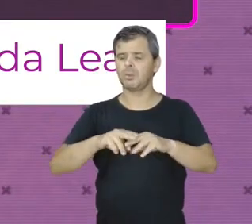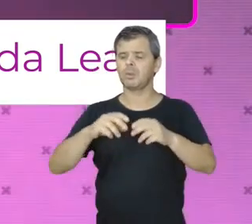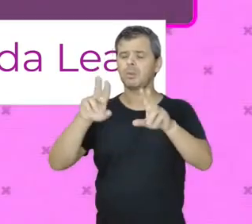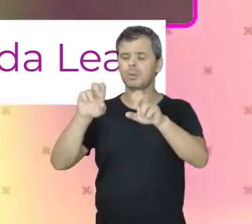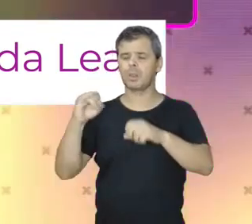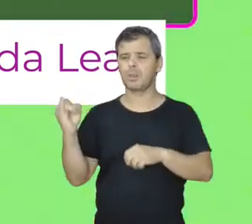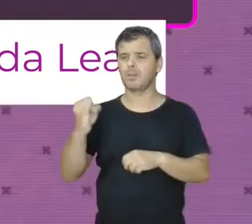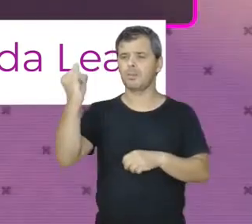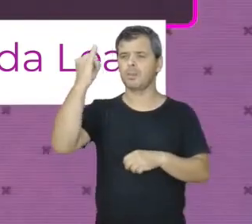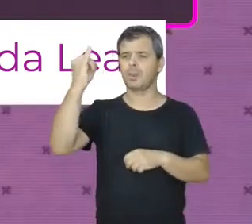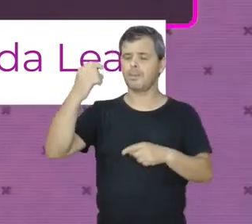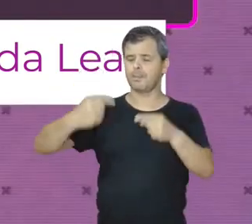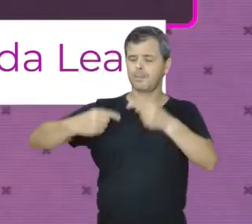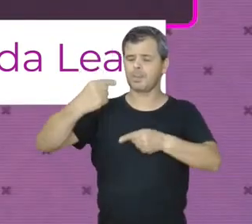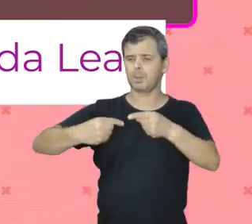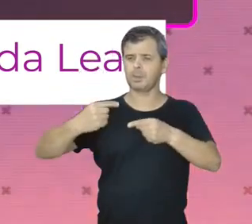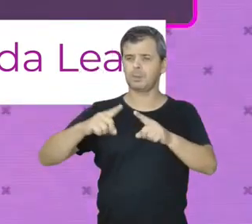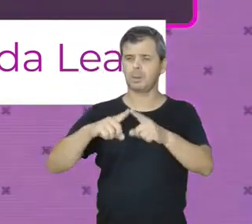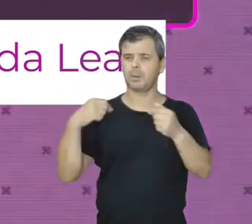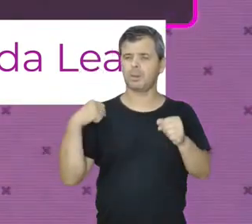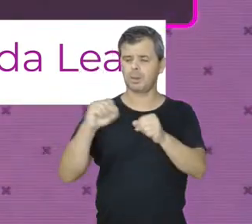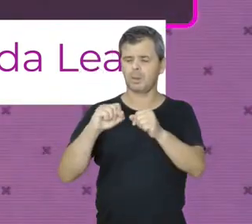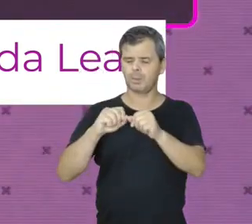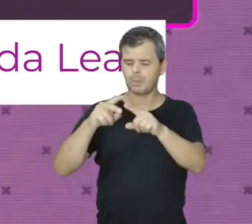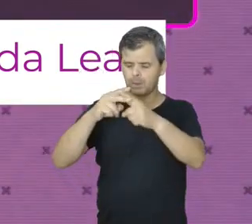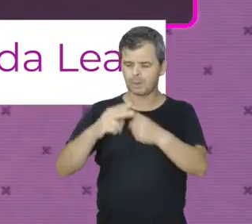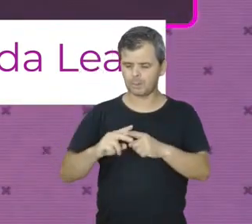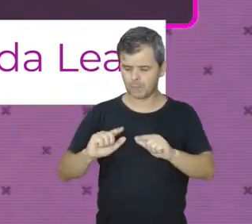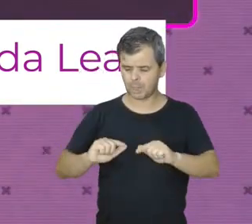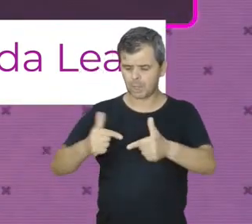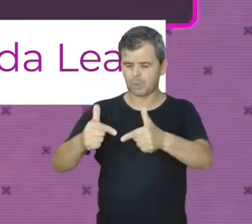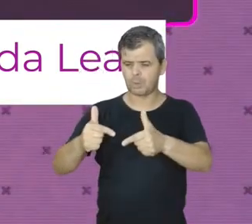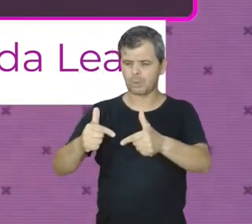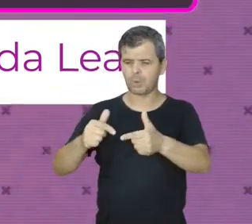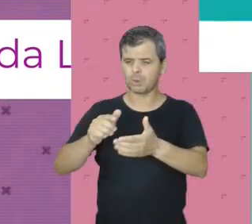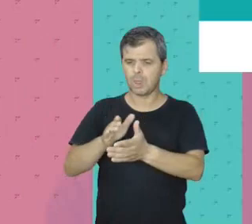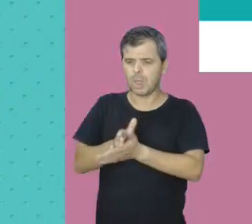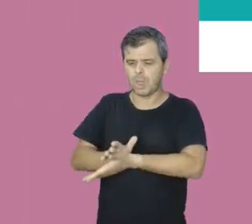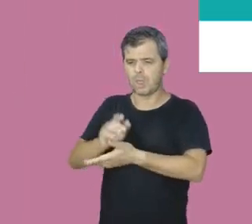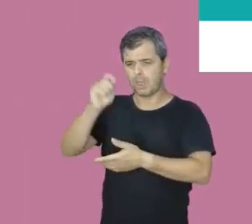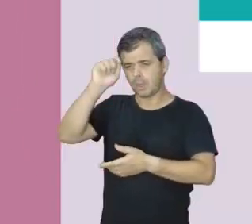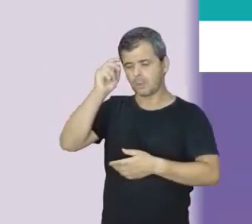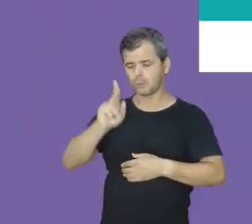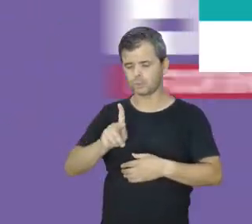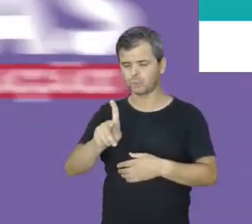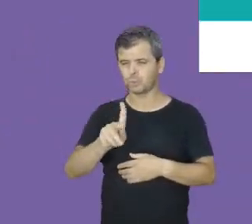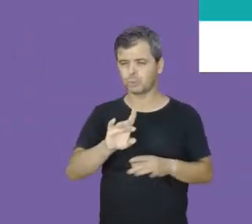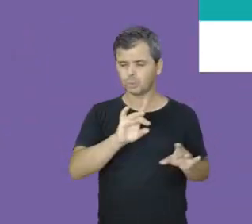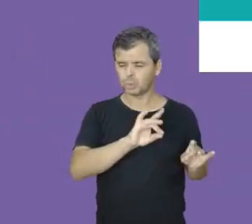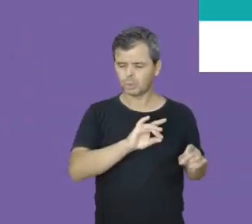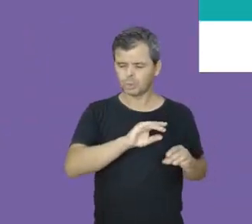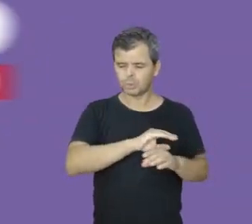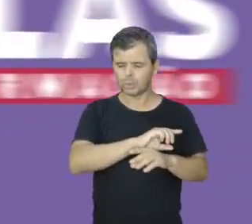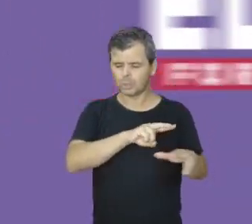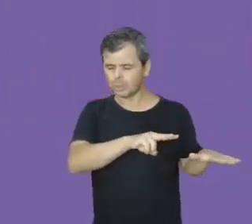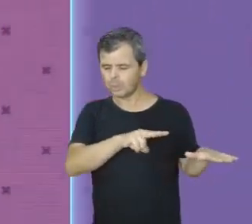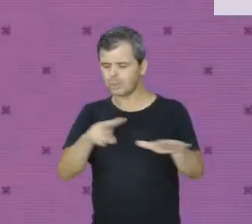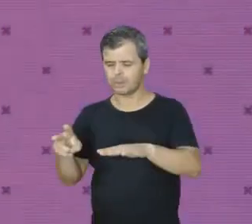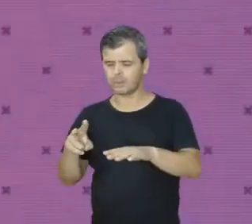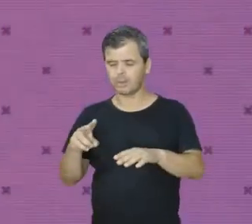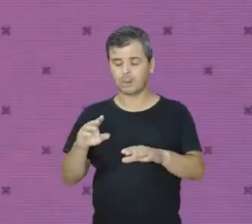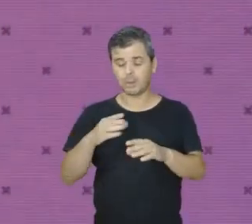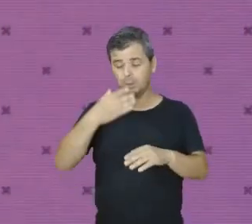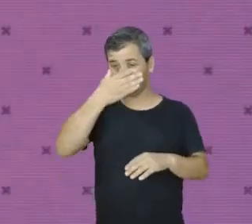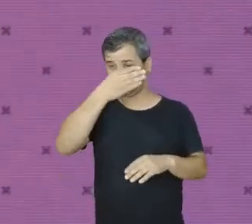sobre a importância das políticas públicas como ferramentas para o enfrentamento ao racismo. Continue com a gente durante toda a semana e